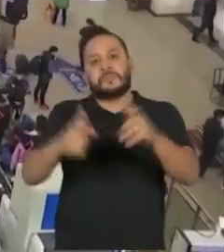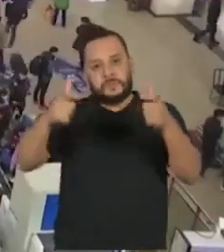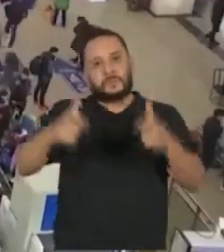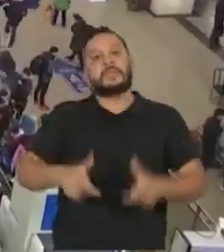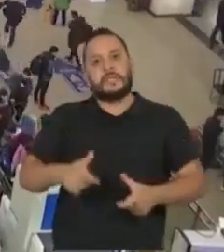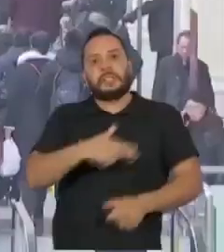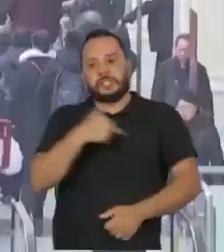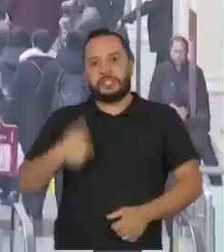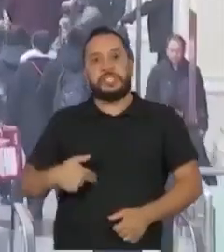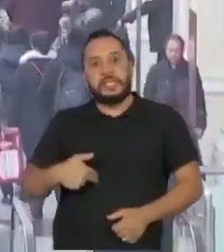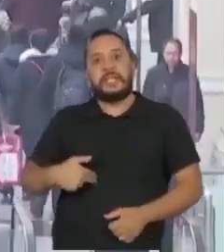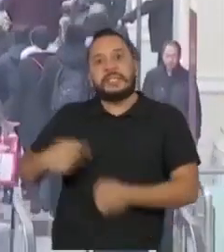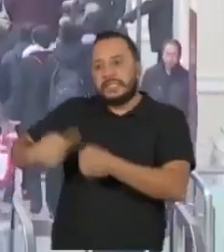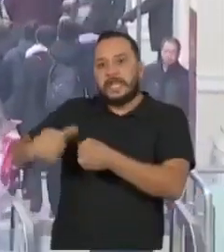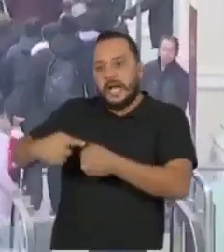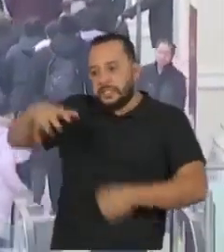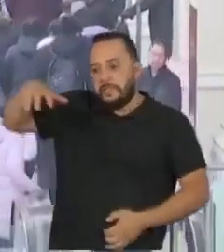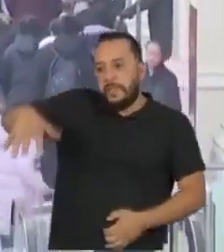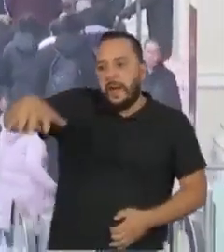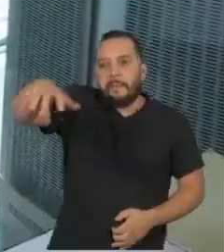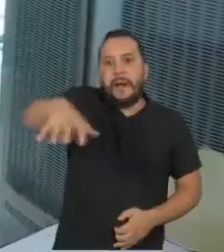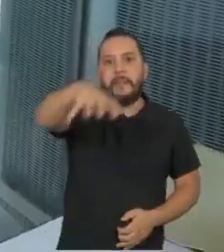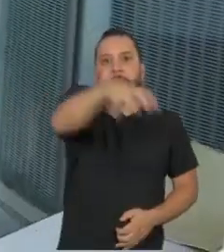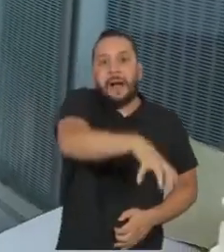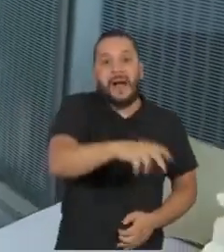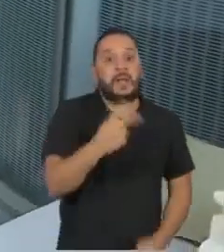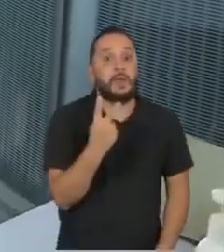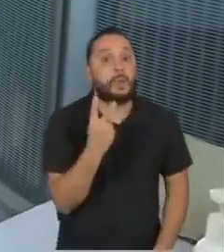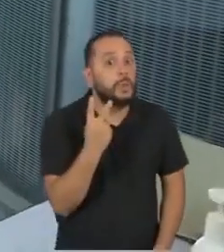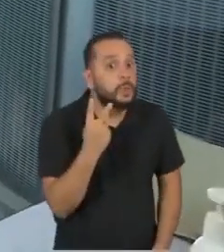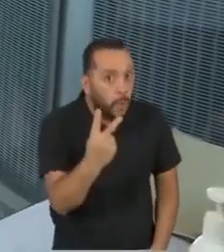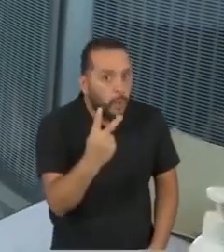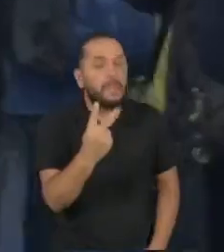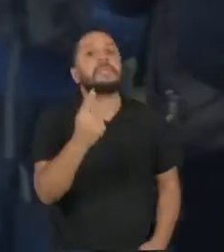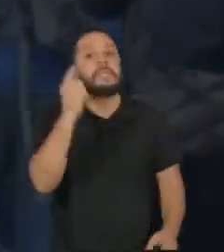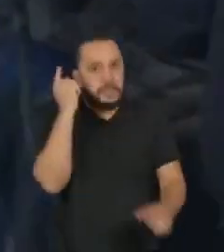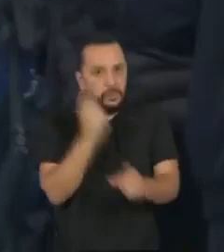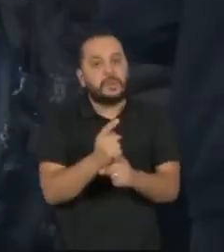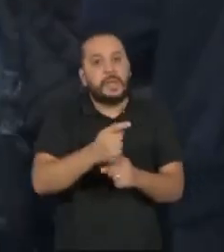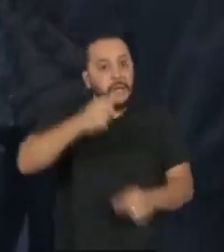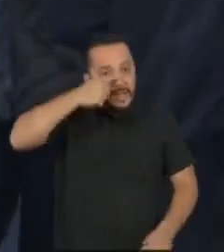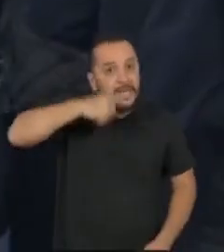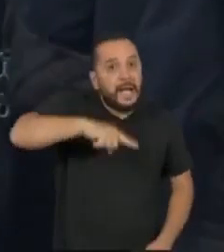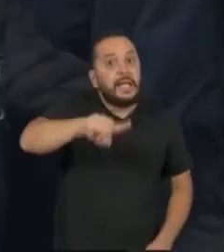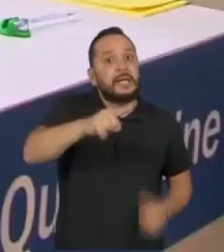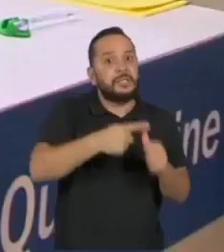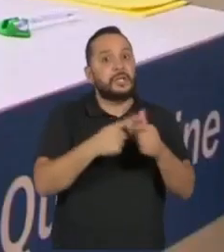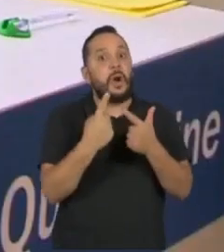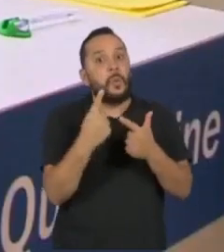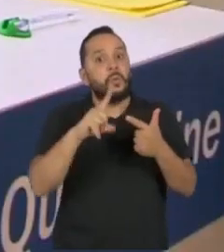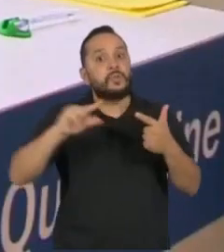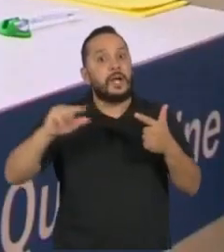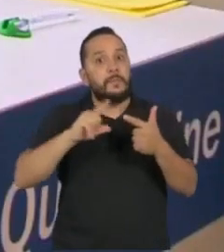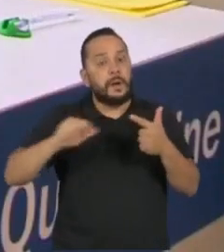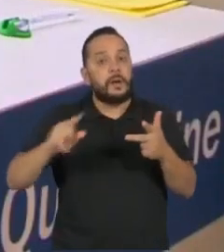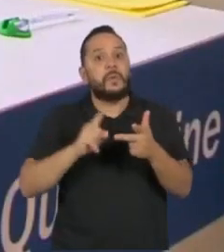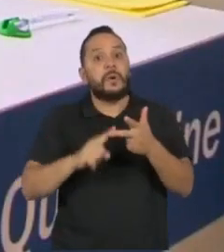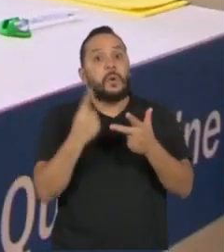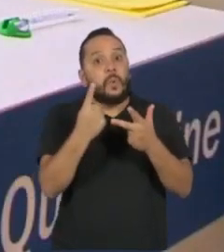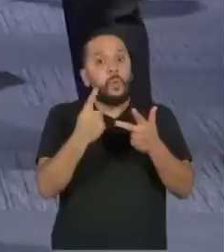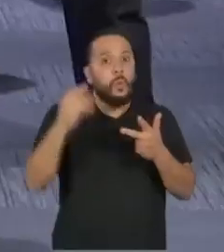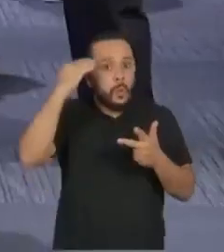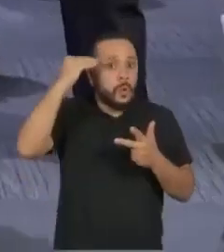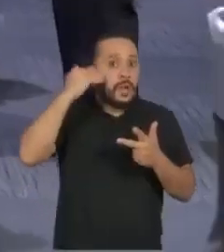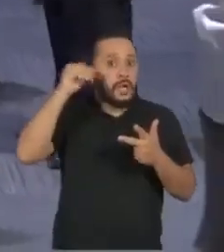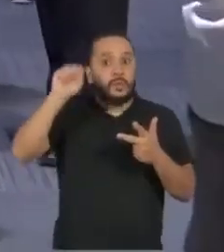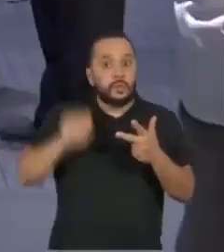Pequim e Taiwan. 2 casos já foram identificados na Tailândia, um no Japão e um na Coreia do Sul, enquanto